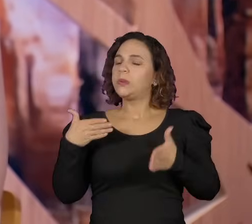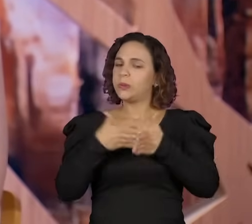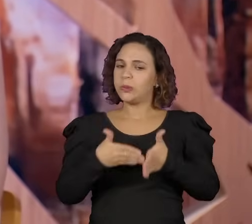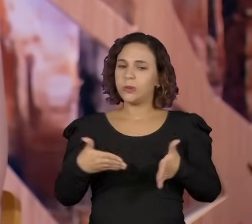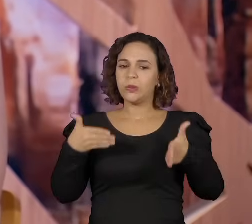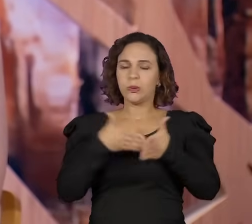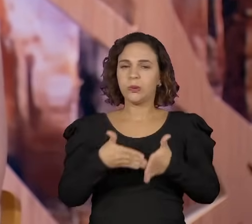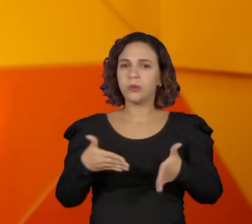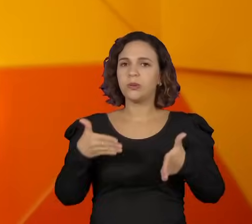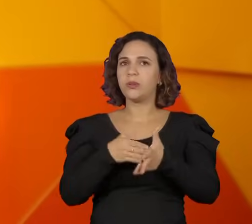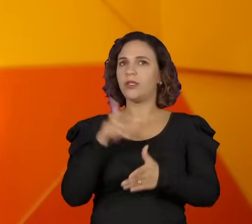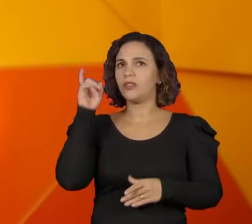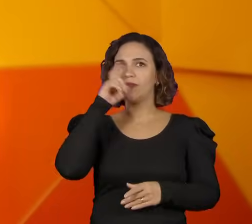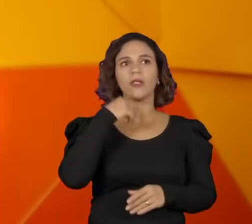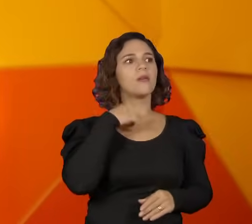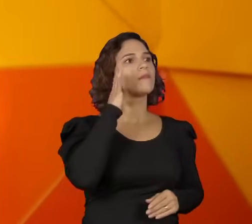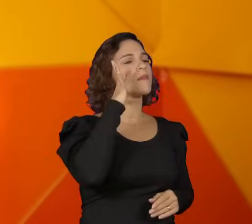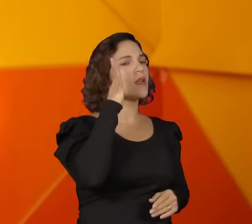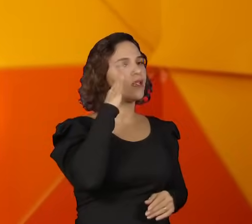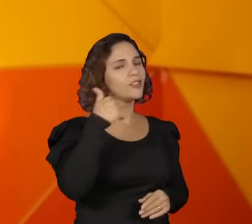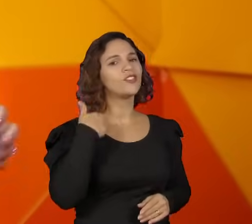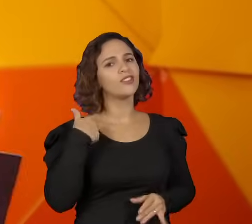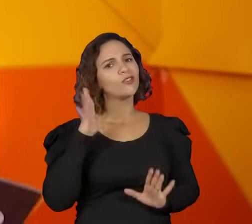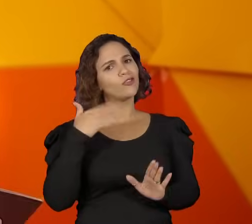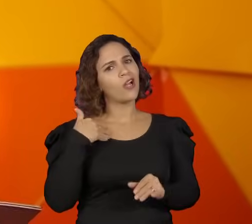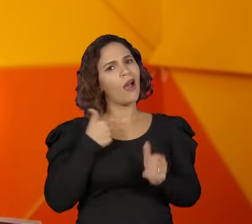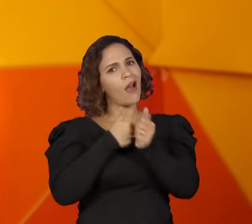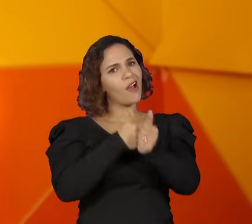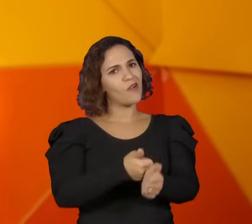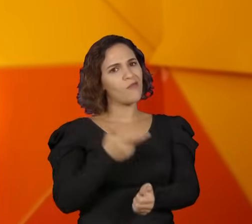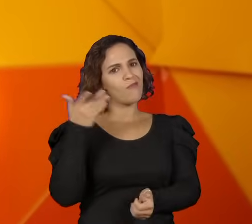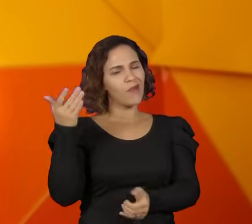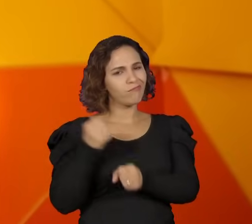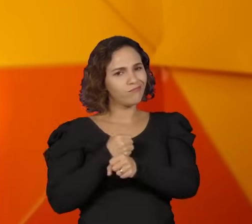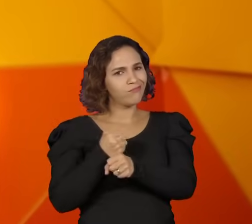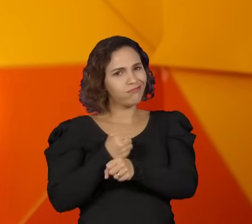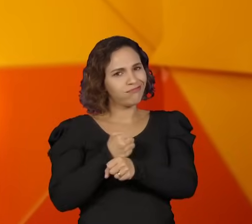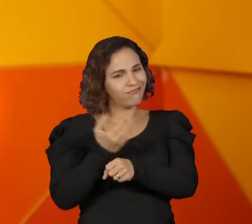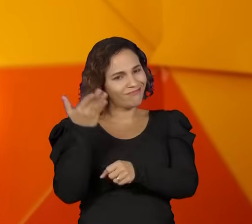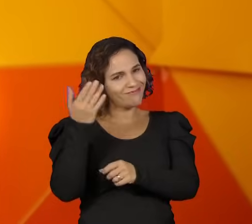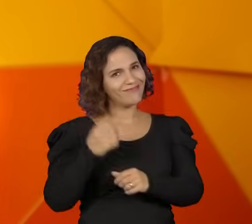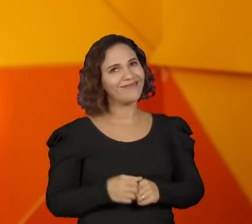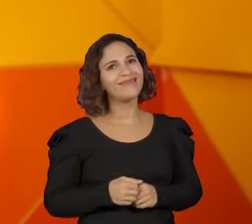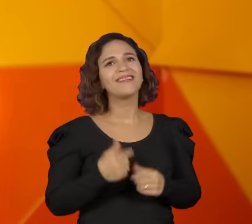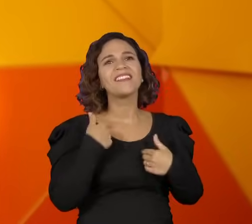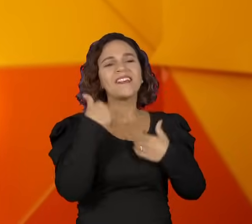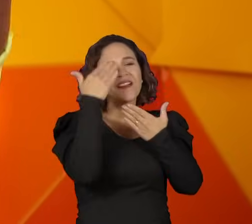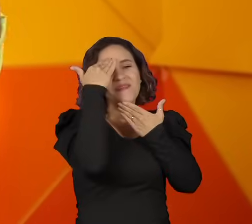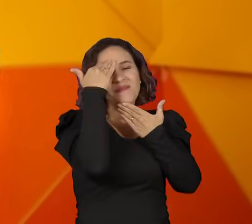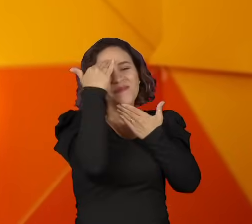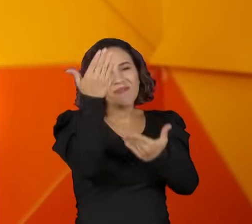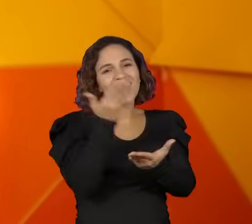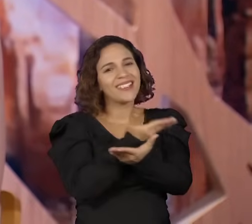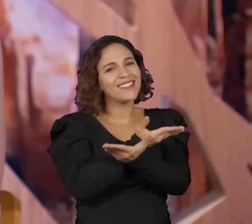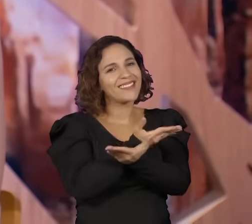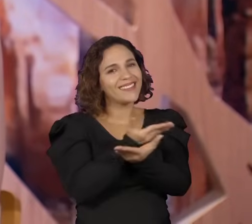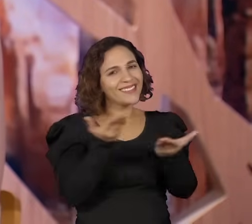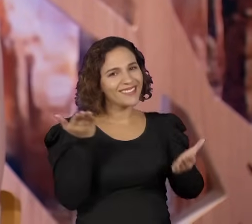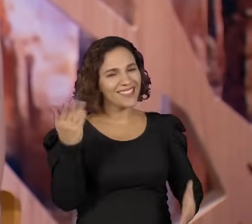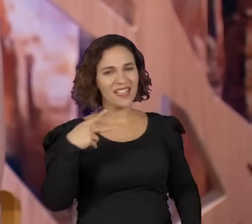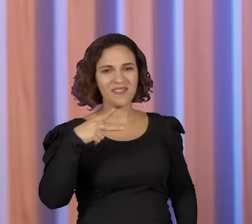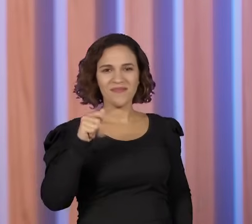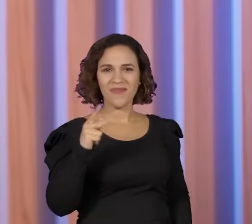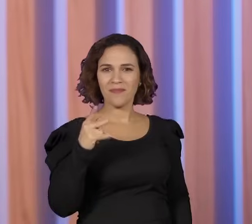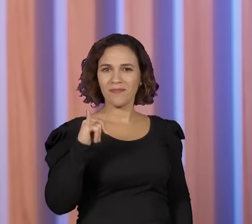muito difícil. Eu assim. faço ideia e tenho o prazer de acompanhar já essa sua caminhada há alguns anos. Eu quero muito agradecer. Temos nossa